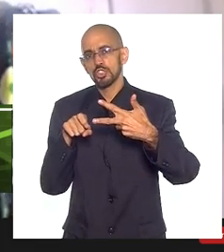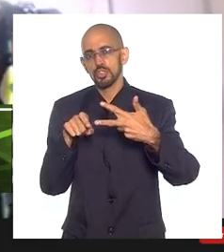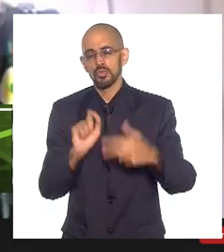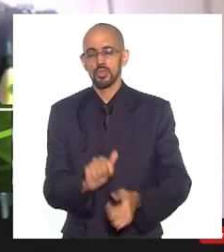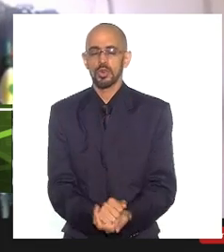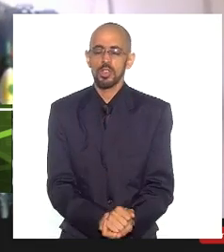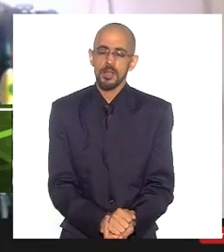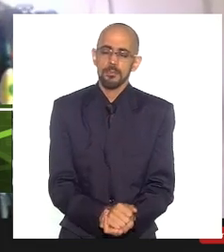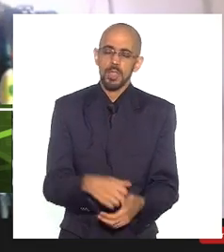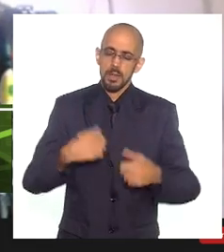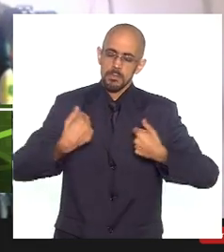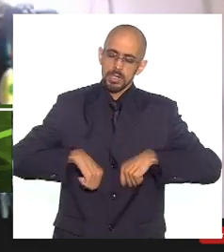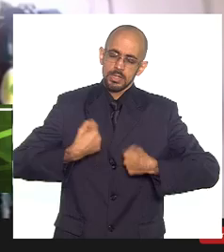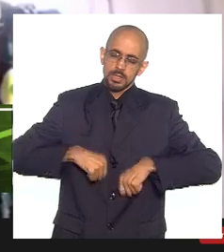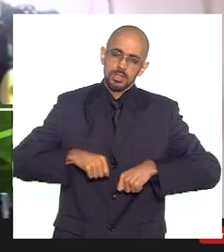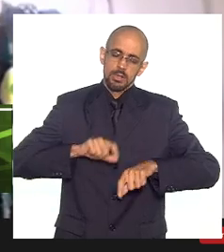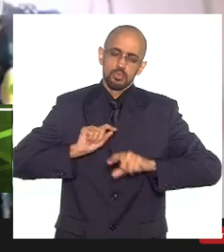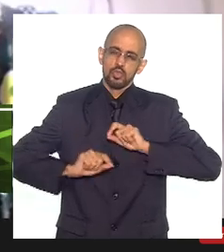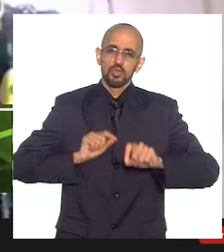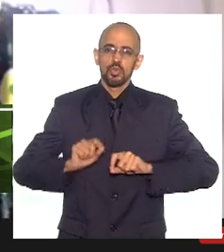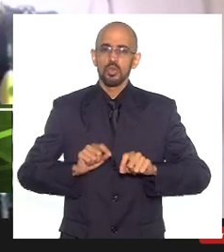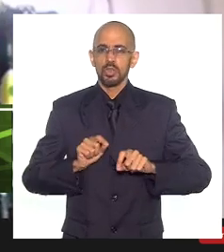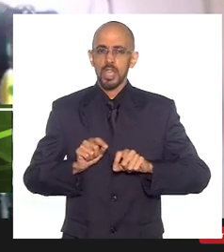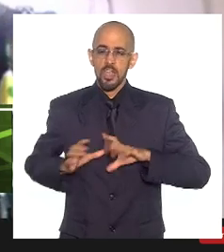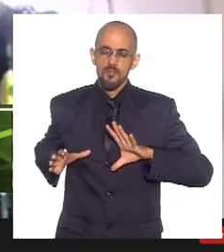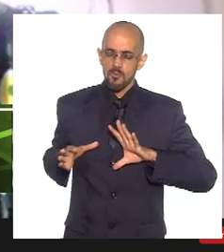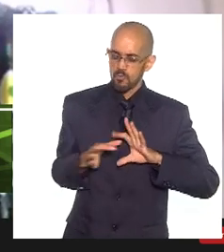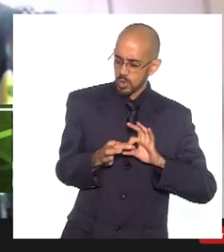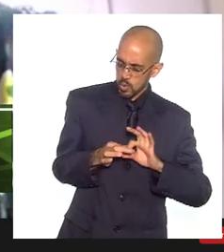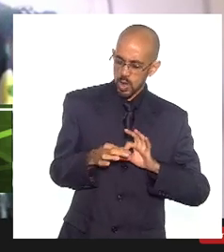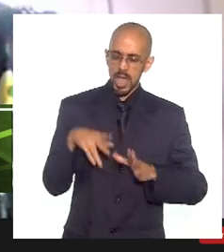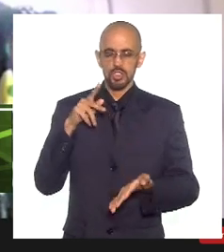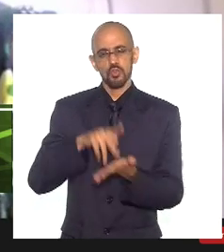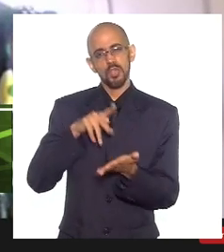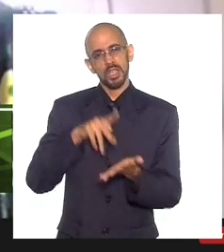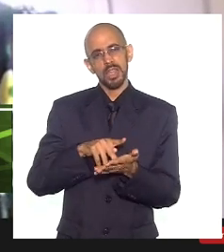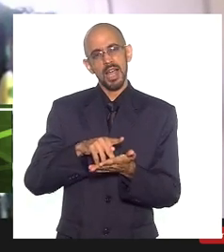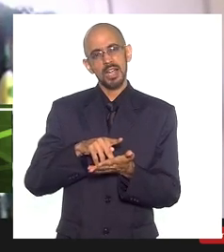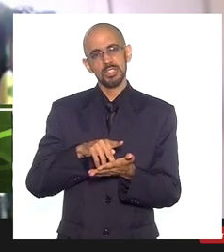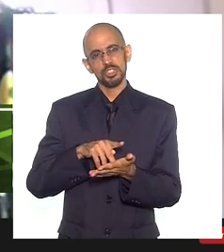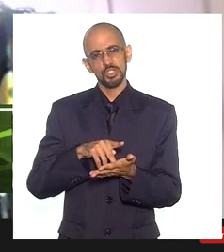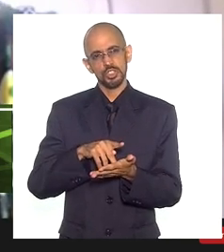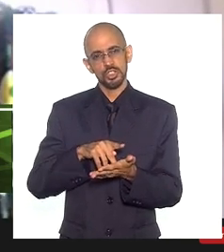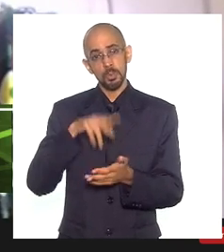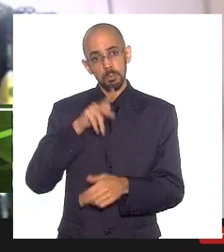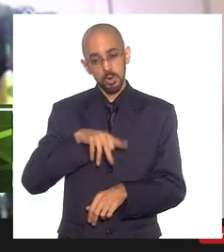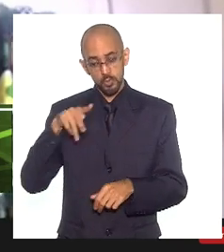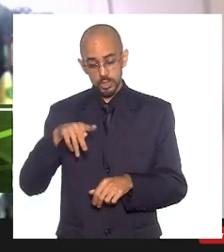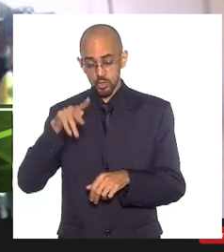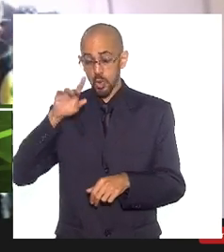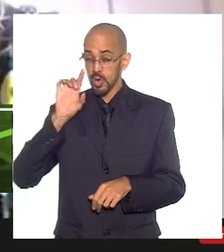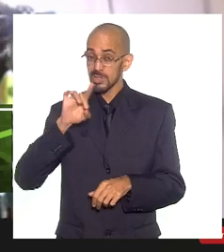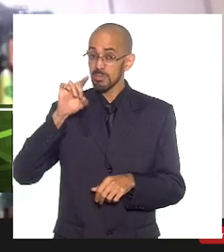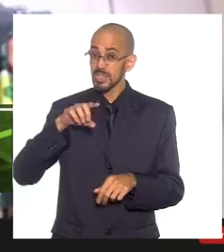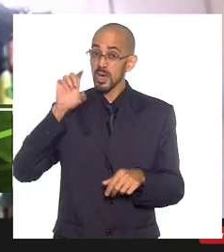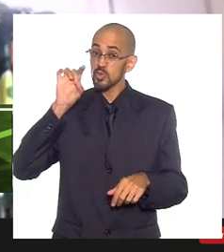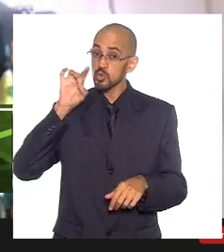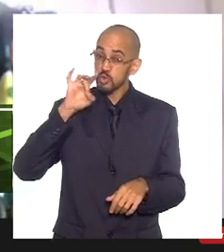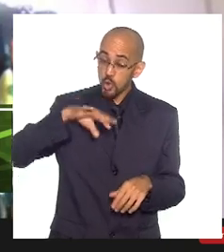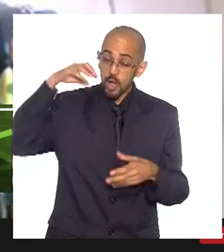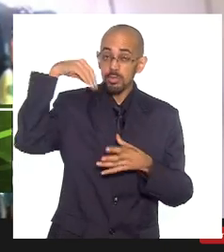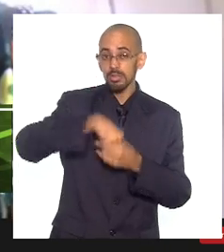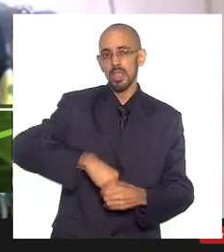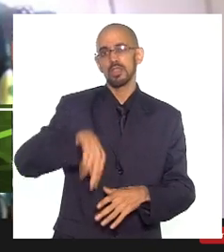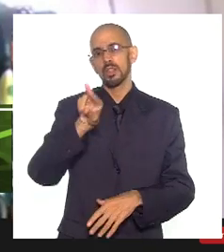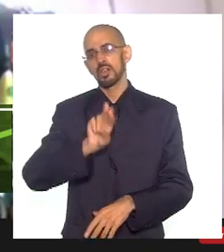vincular efetivamente a dedicação exclusiva, é uma pauta mais do que vencida do ponto de vista